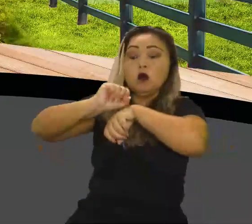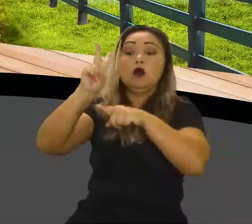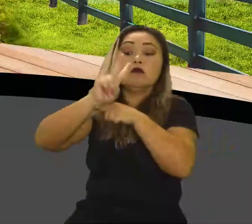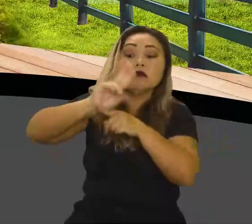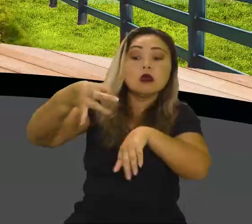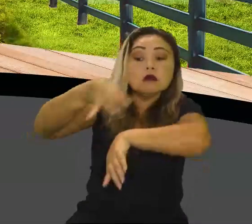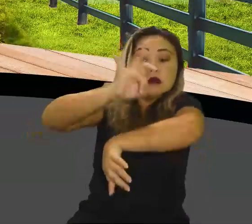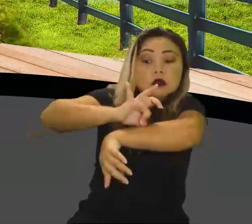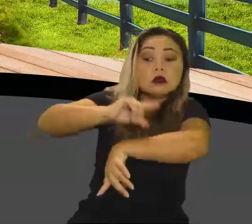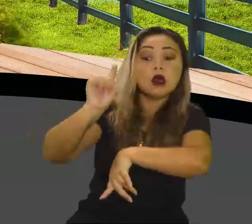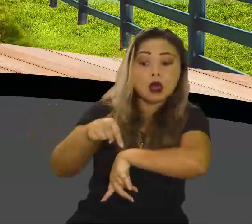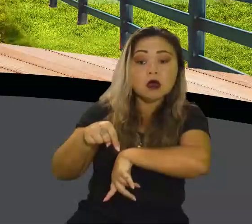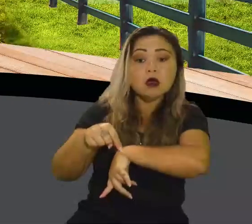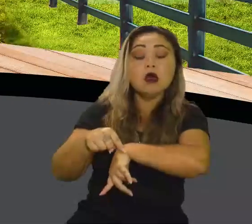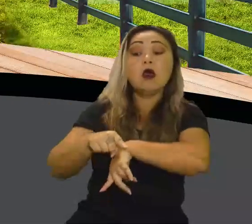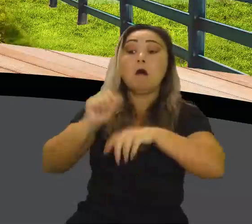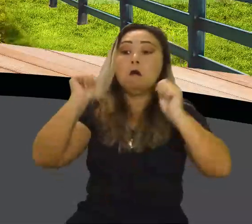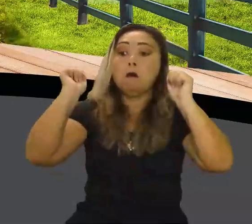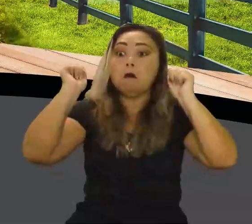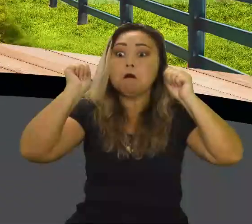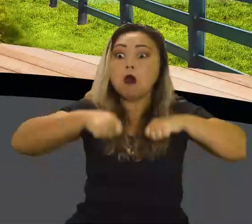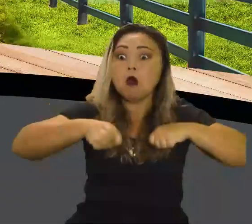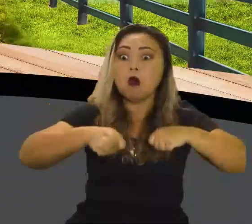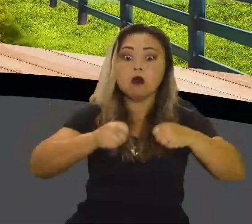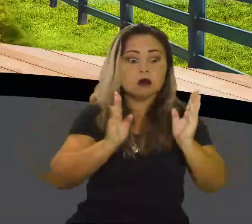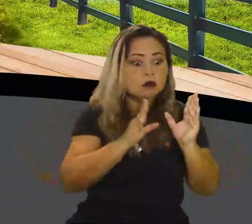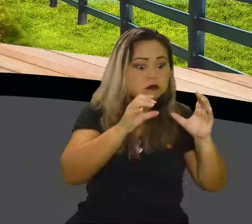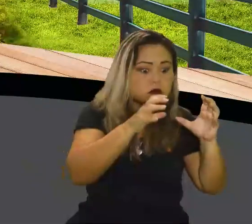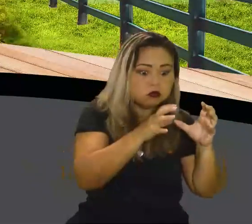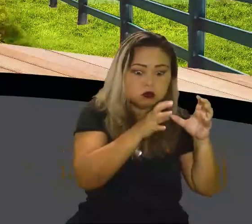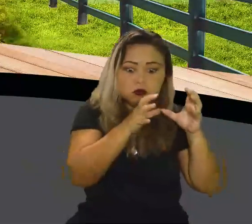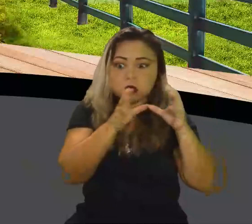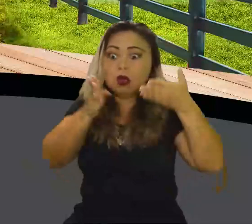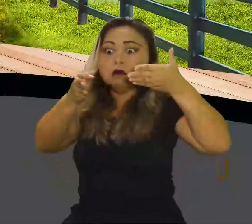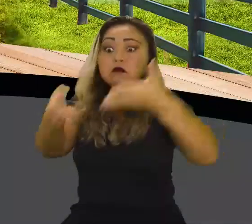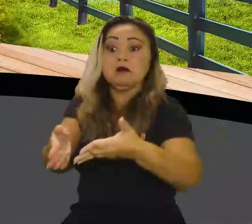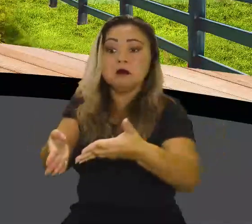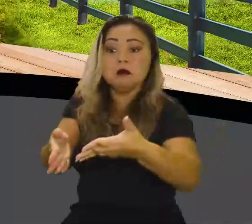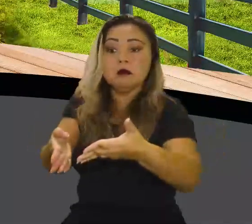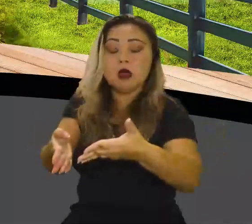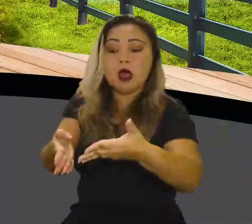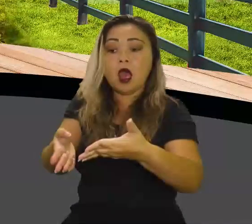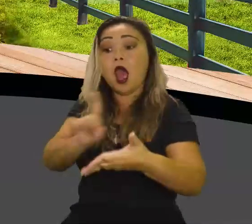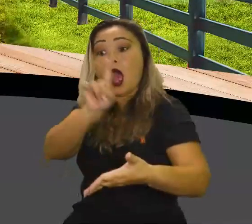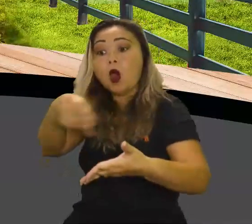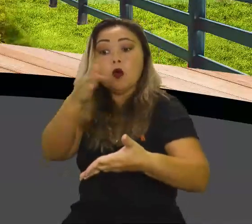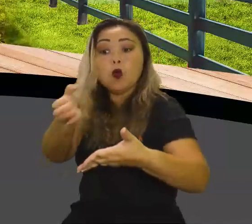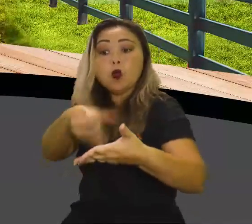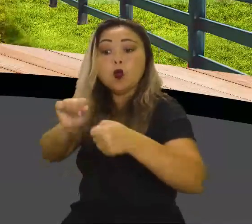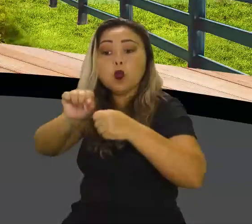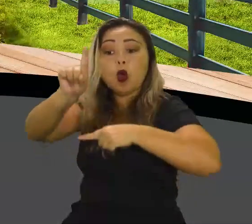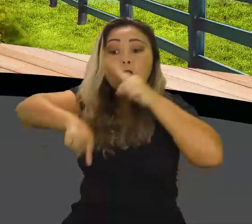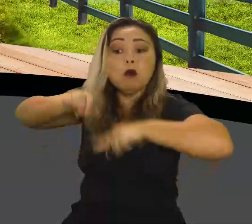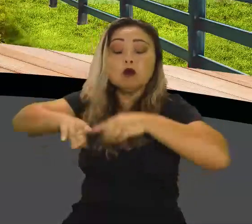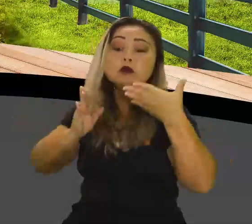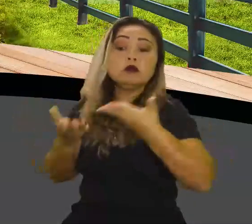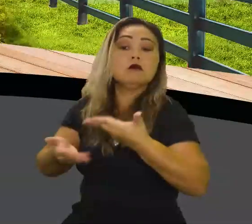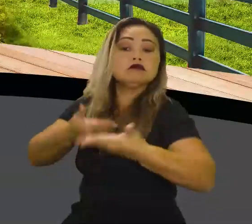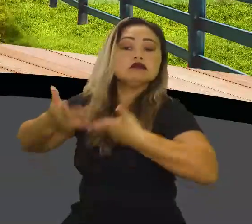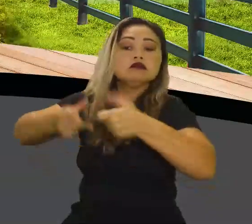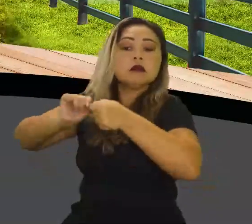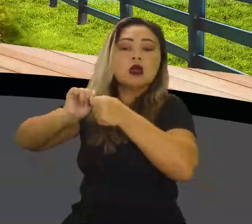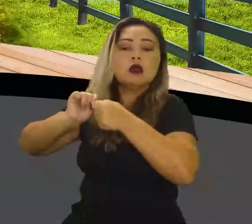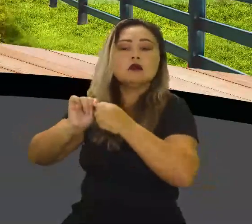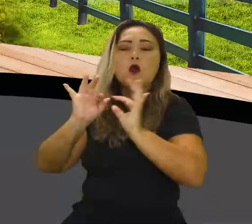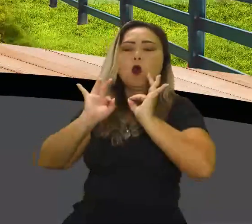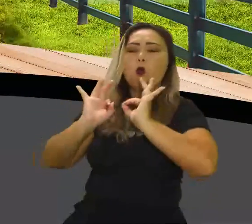de abelha, você pode direcionar ou só para uma determinada produção, para você